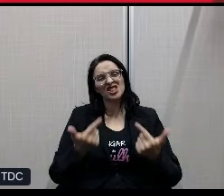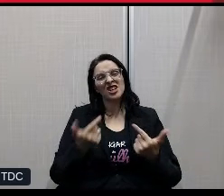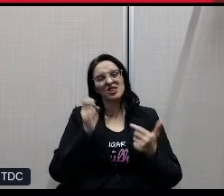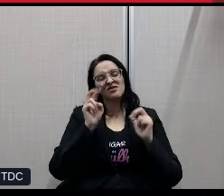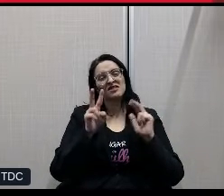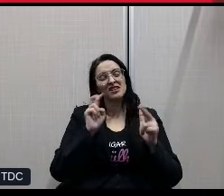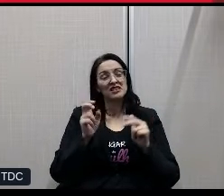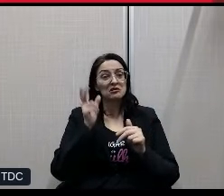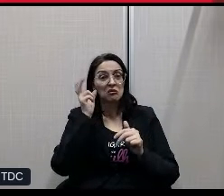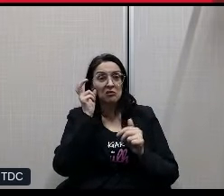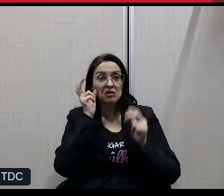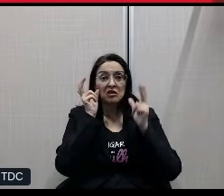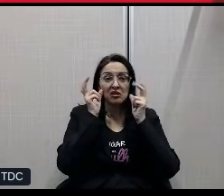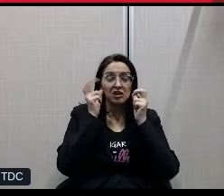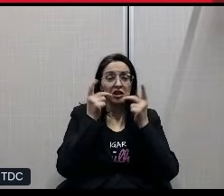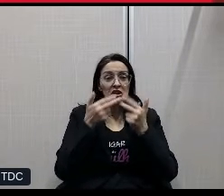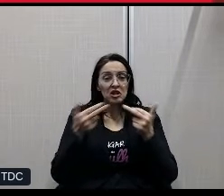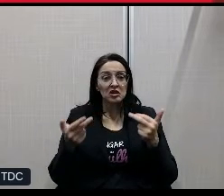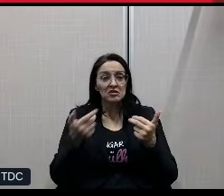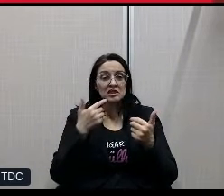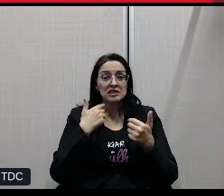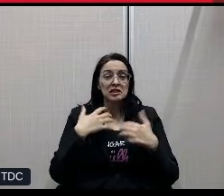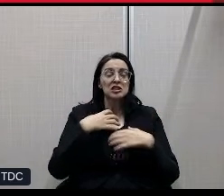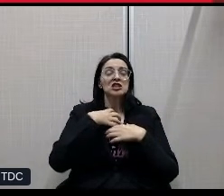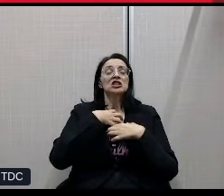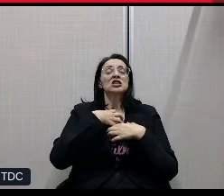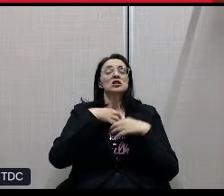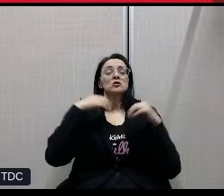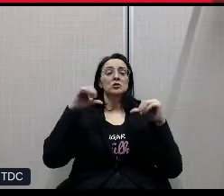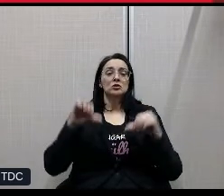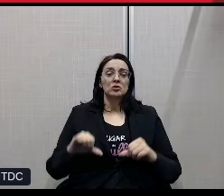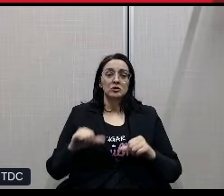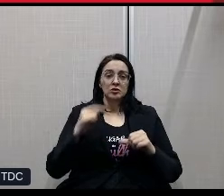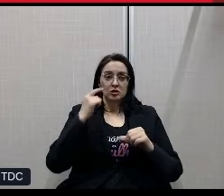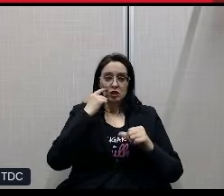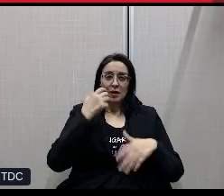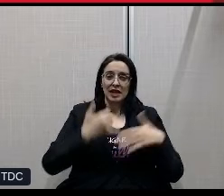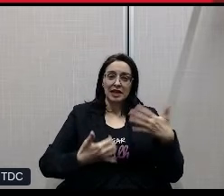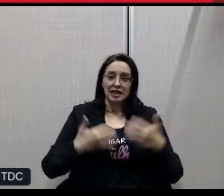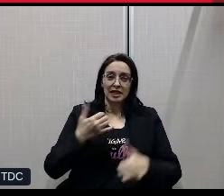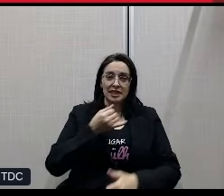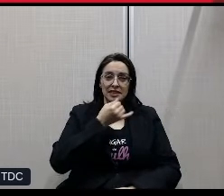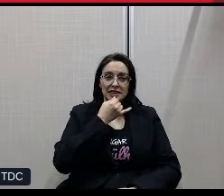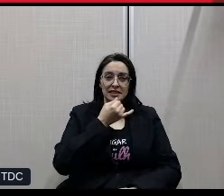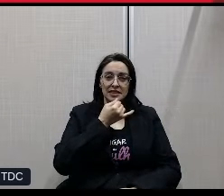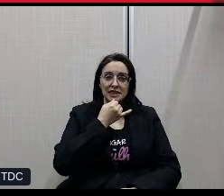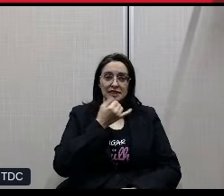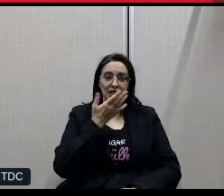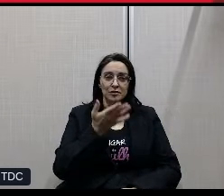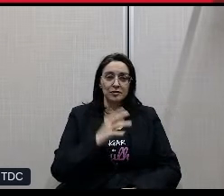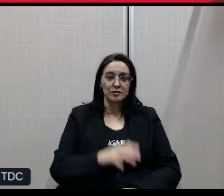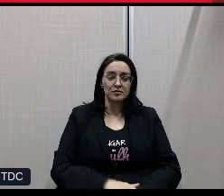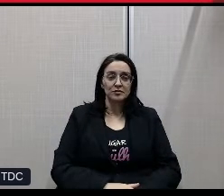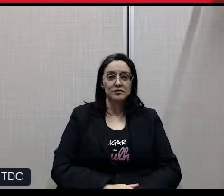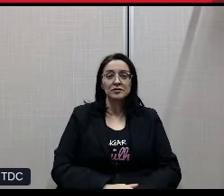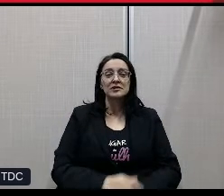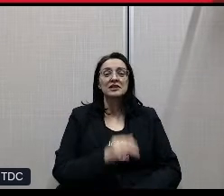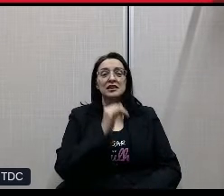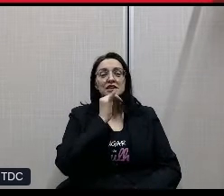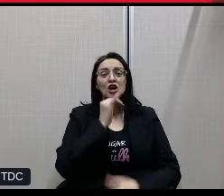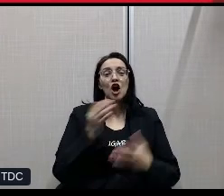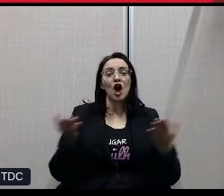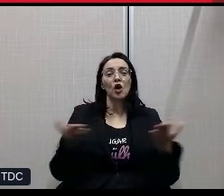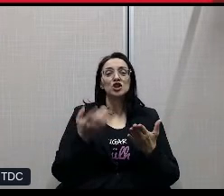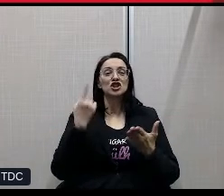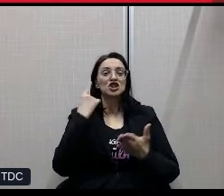coisas normalizadas, mas que nos atingem de certa forma. Então, eu trouxe alguns exemplos aqui para apresentar para vocês. Por exemplo, hoje é dia de